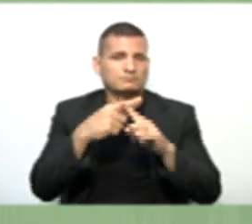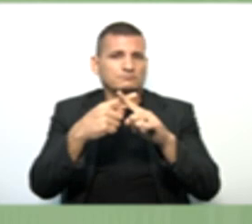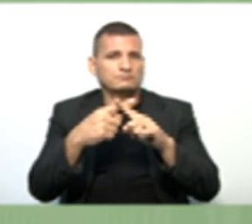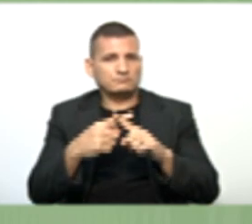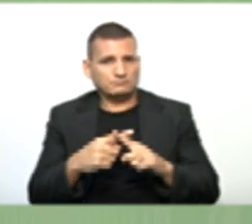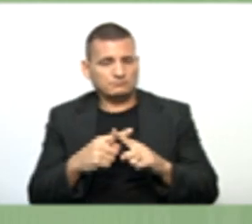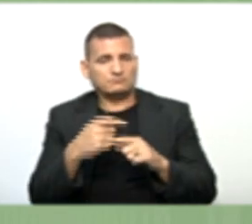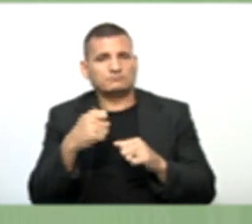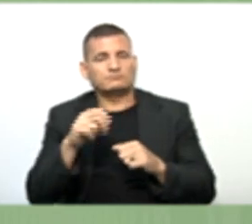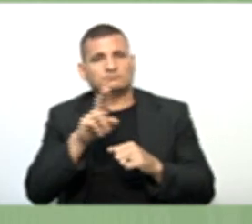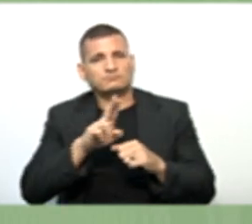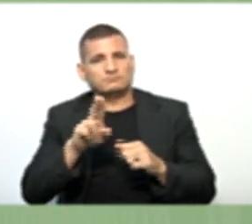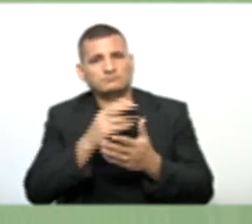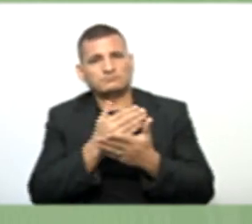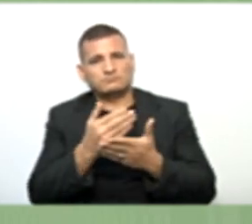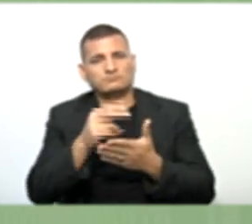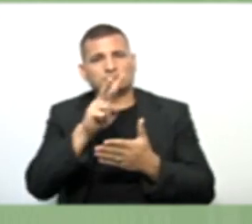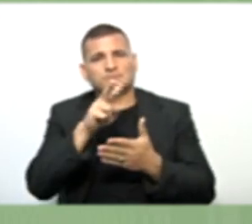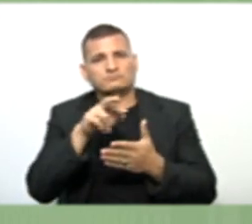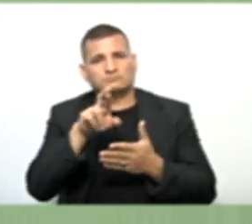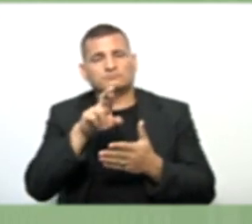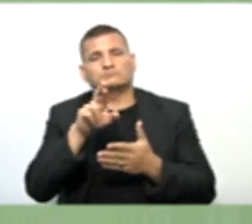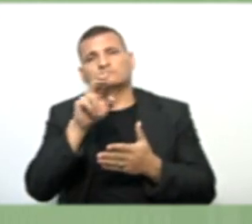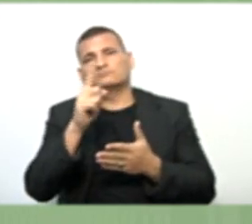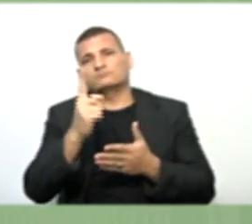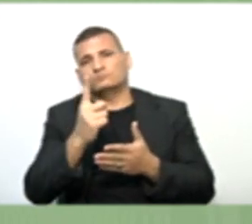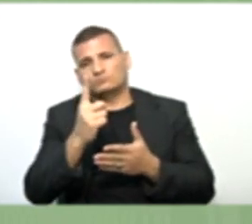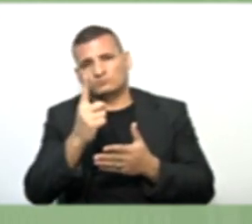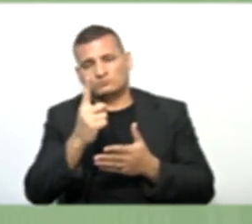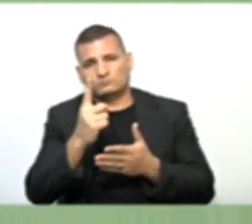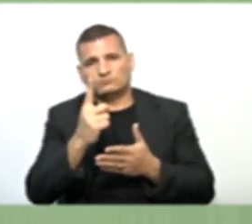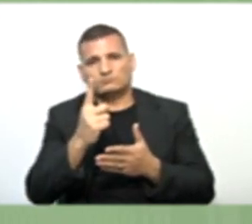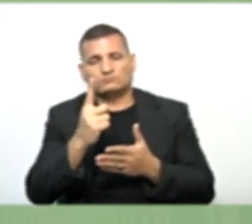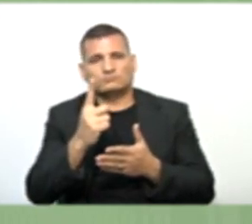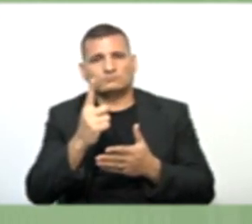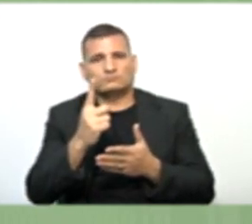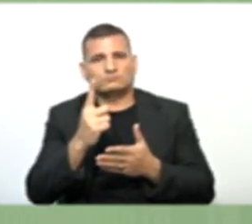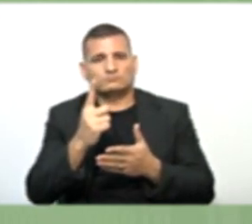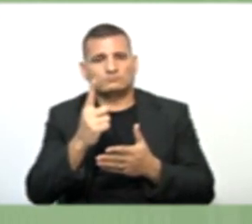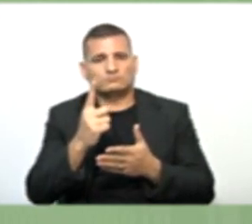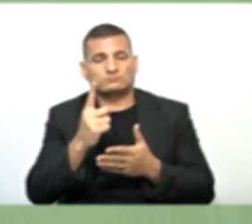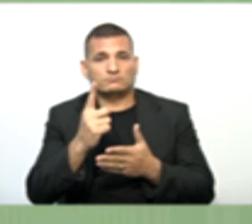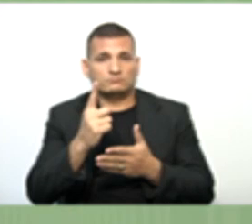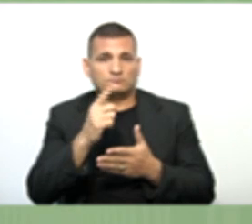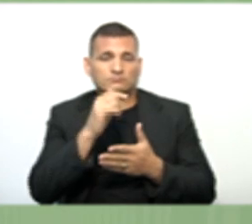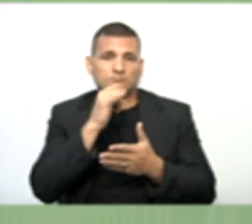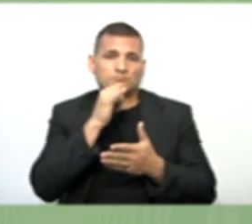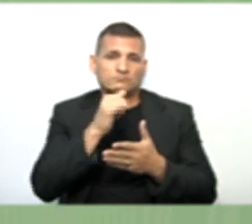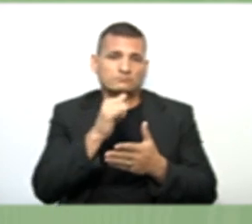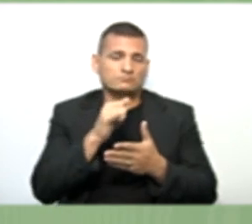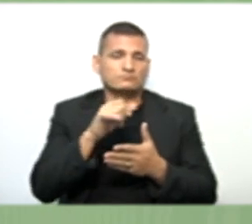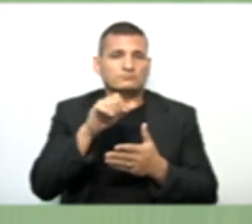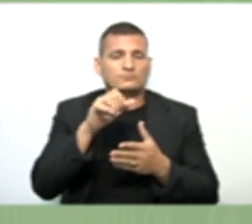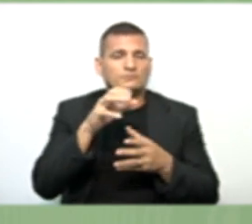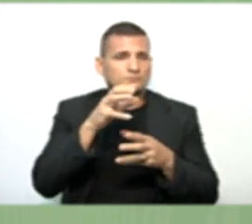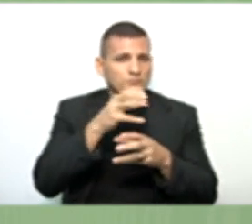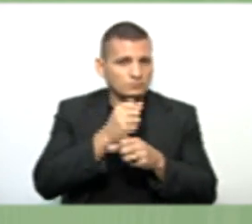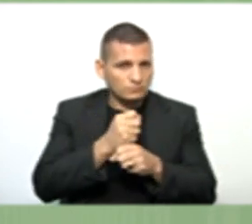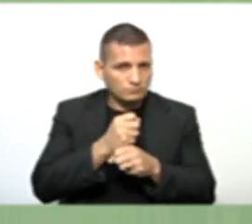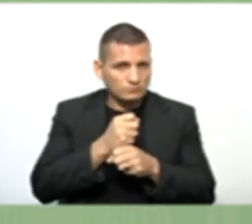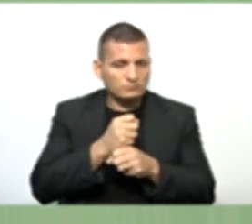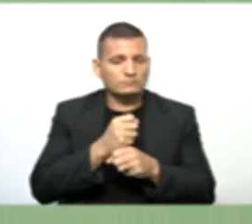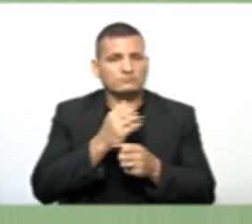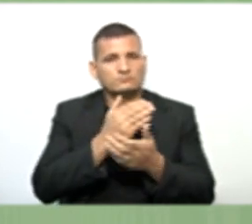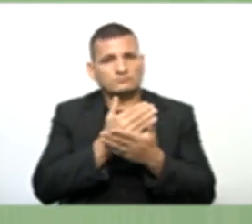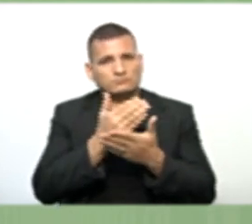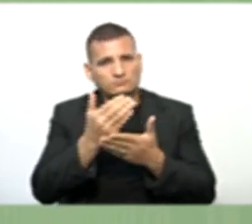tenho que iniciar a variável com 1, o elemento neutro da multiplicação. Se eu estiver fazendo uma soma, eu tenho que iniciar a